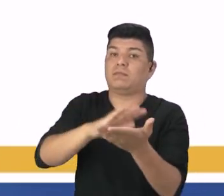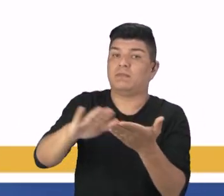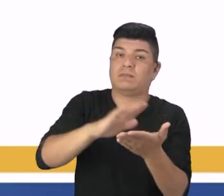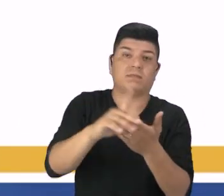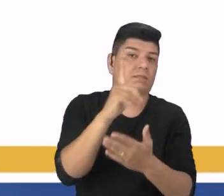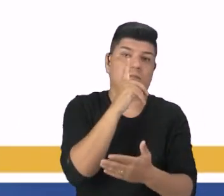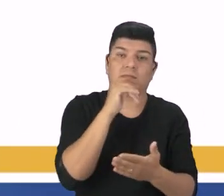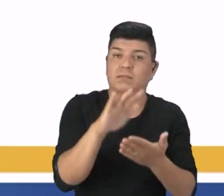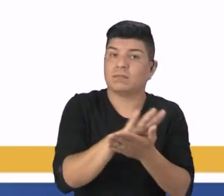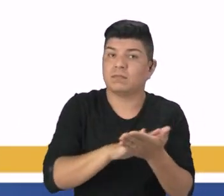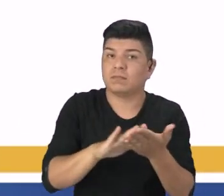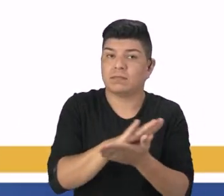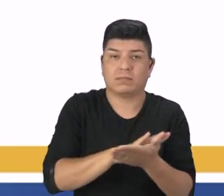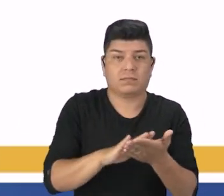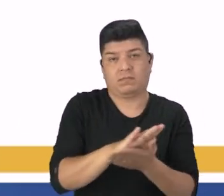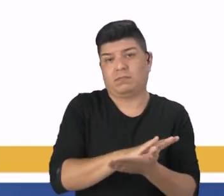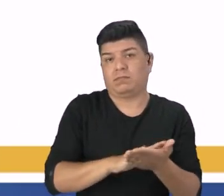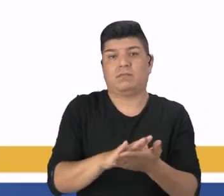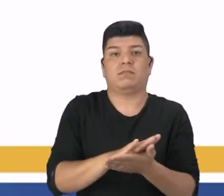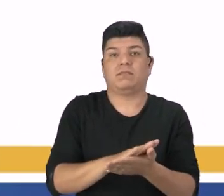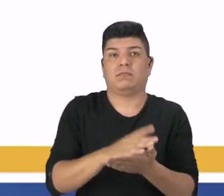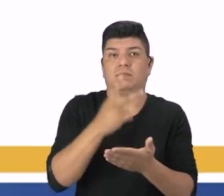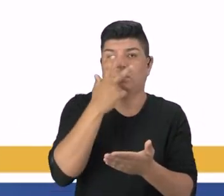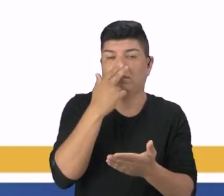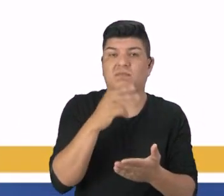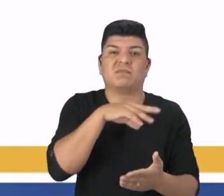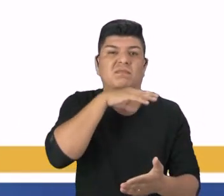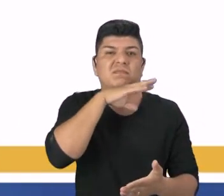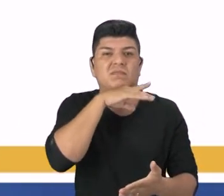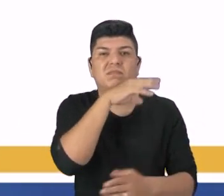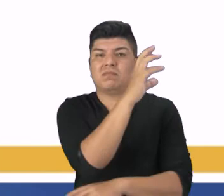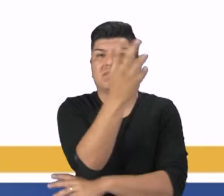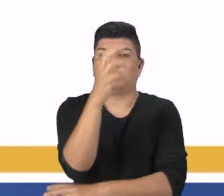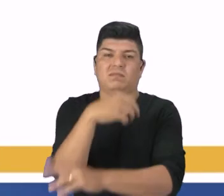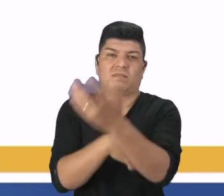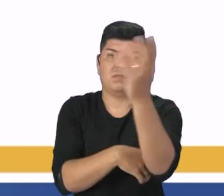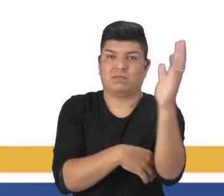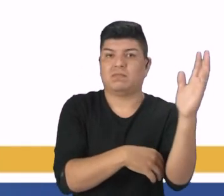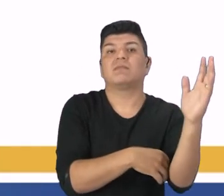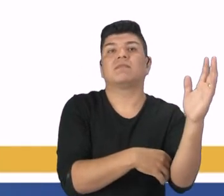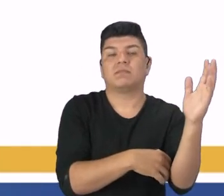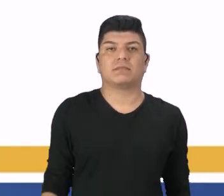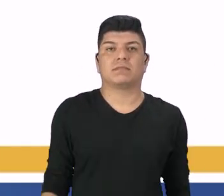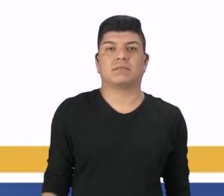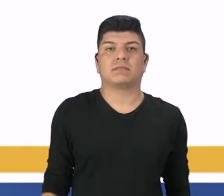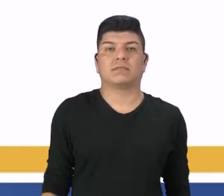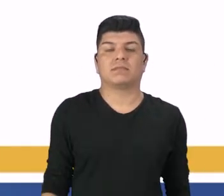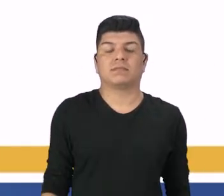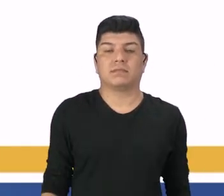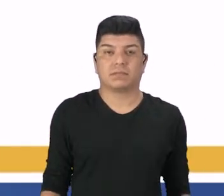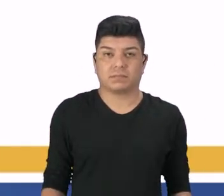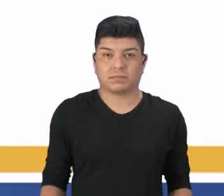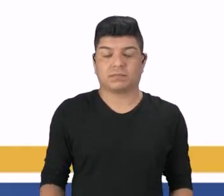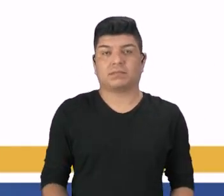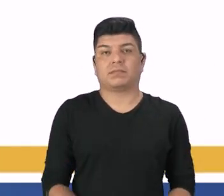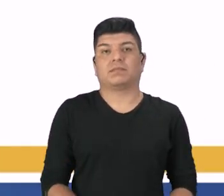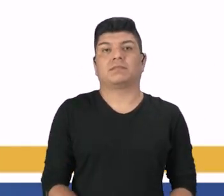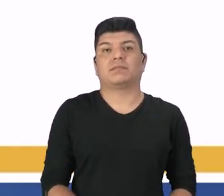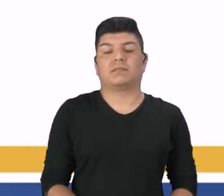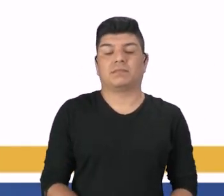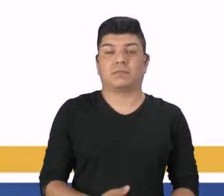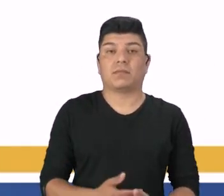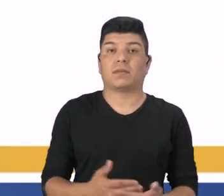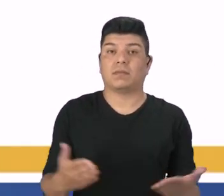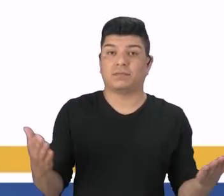água e nem encharque de maneira que venha a saturar aquela área e comprometer as plantas. E aí, a gente entra